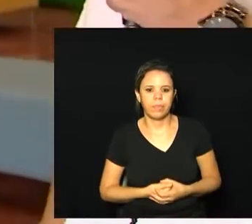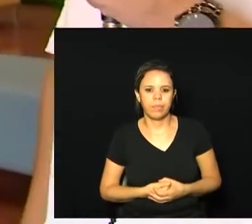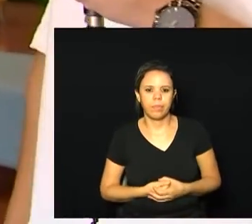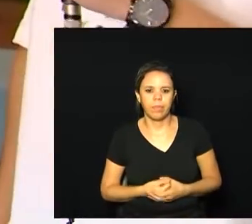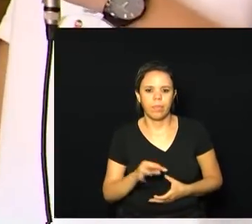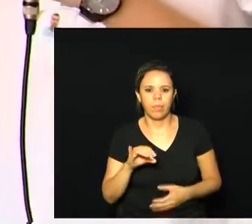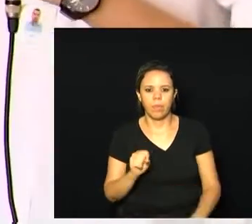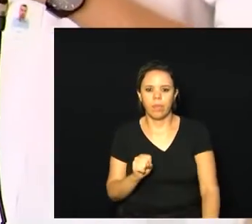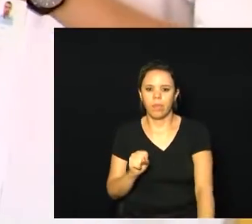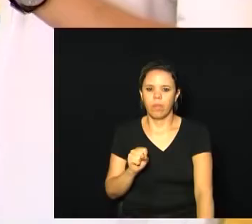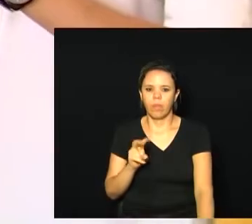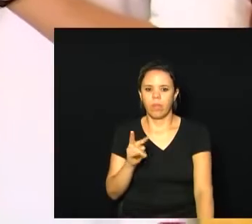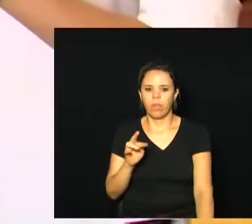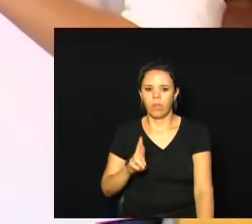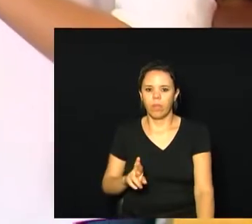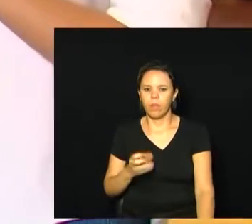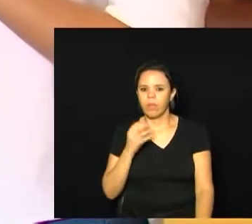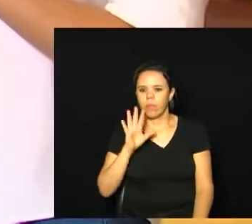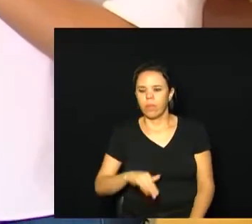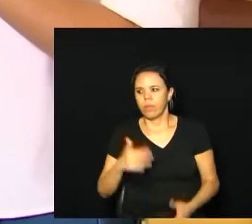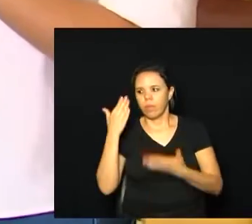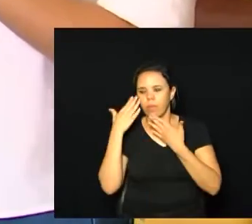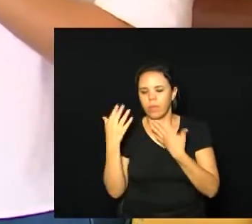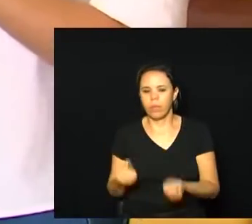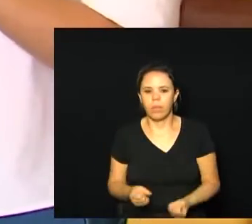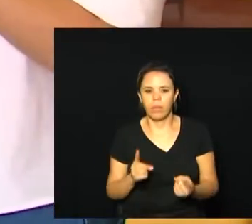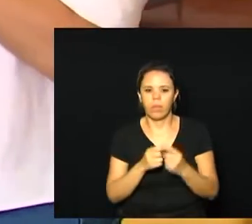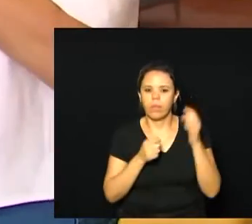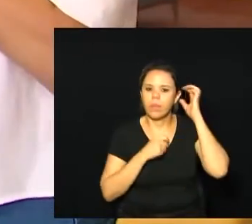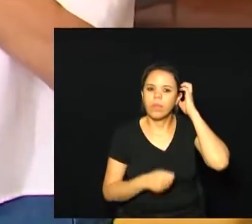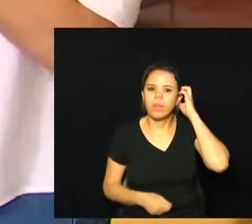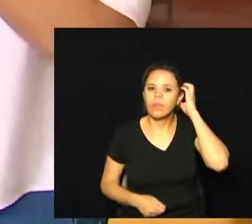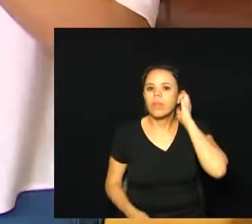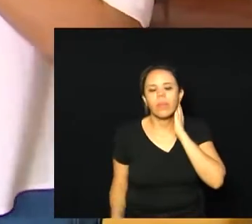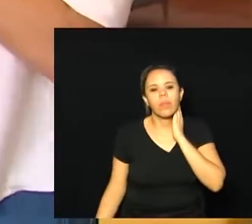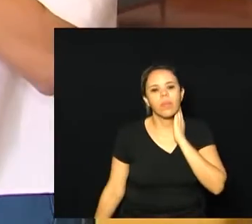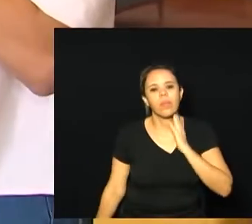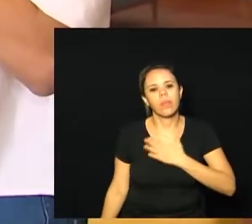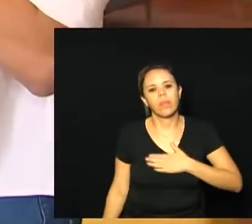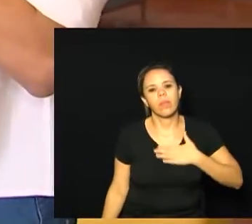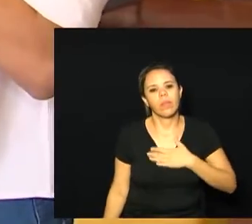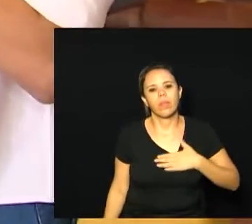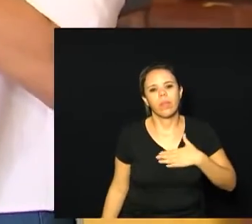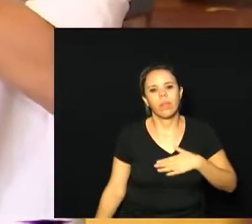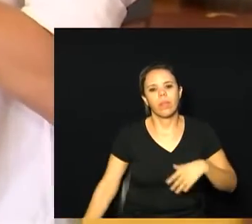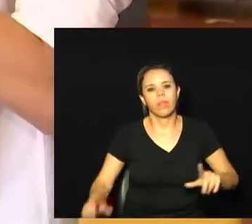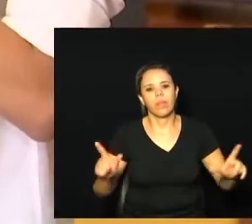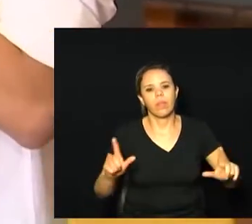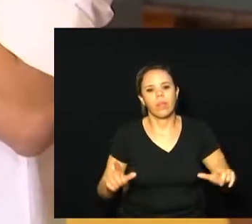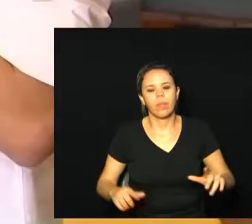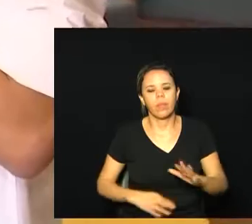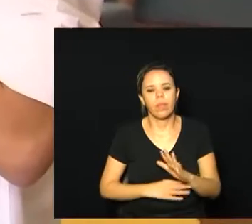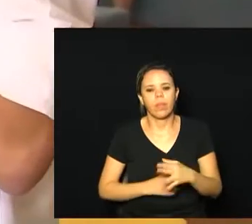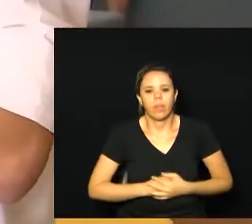e o Vitor. Antes de mais nada, boa tarde para você. Muito obrigado por atender a nossa reportagem. Boa tarde, André. É um prazer estar aqui na TV Câmara.